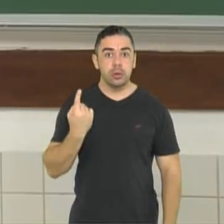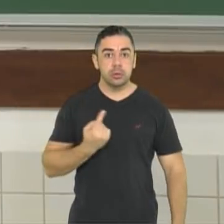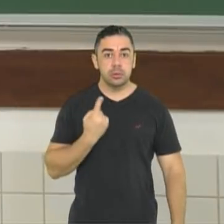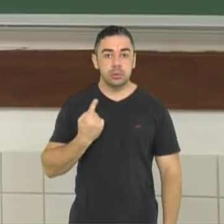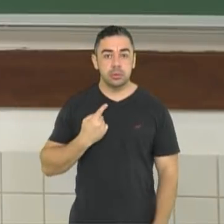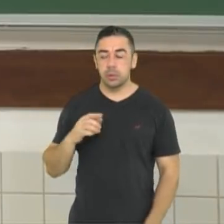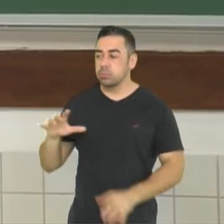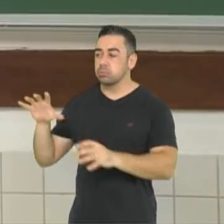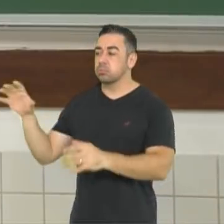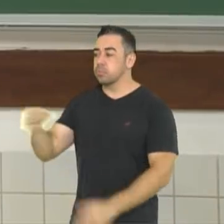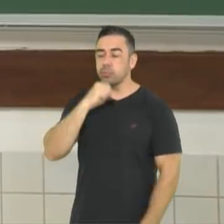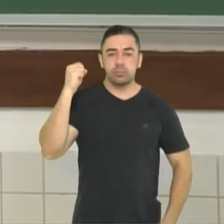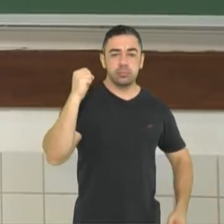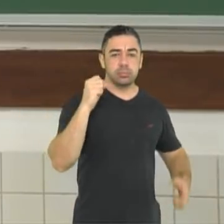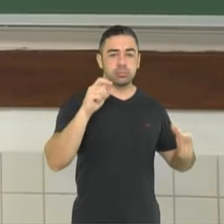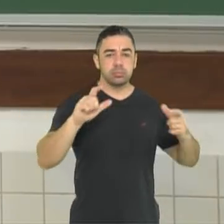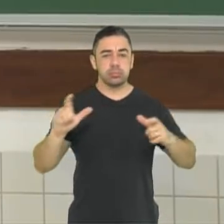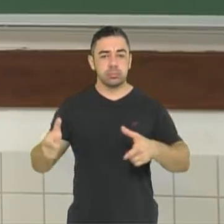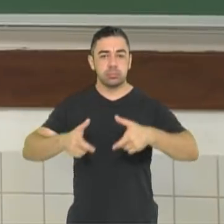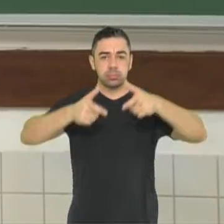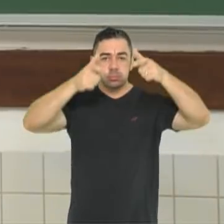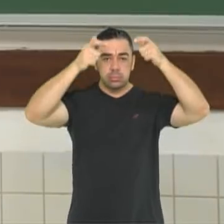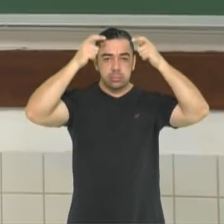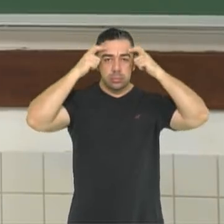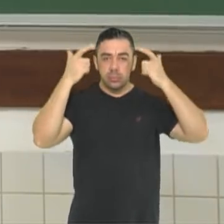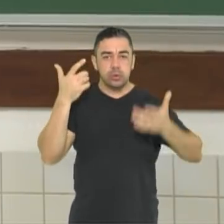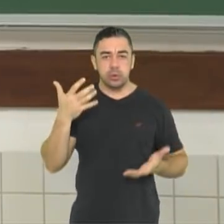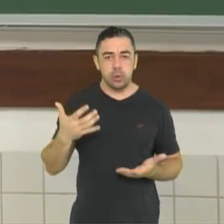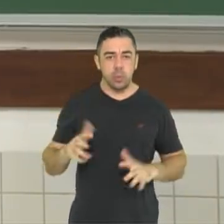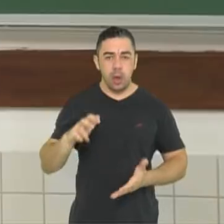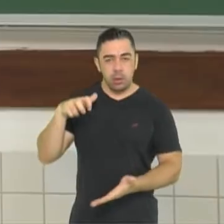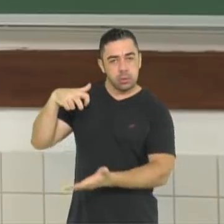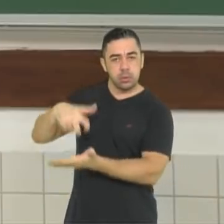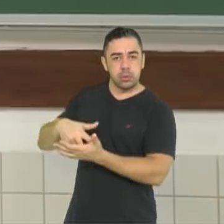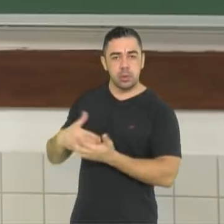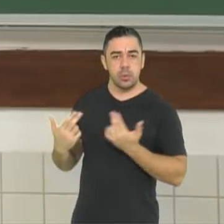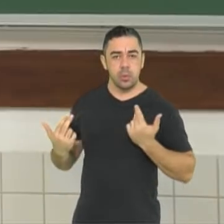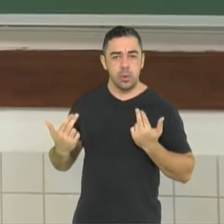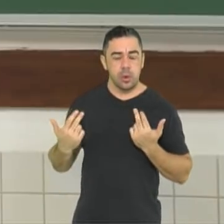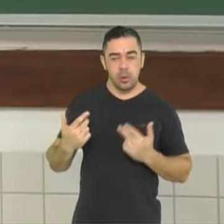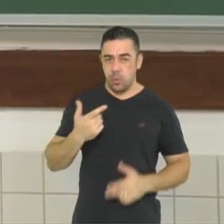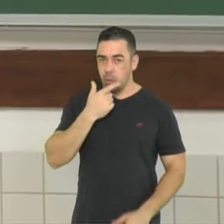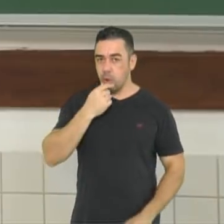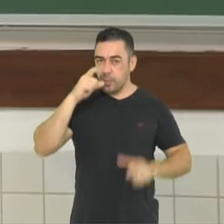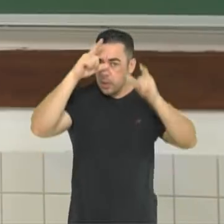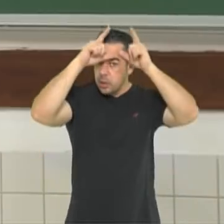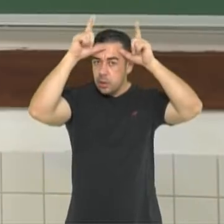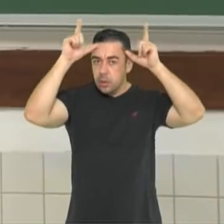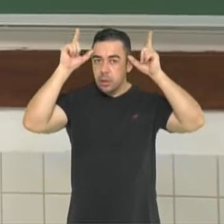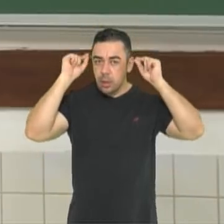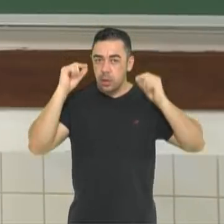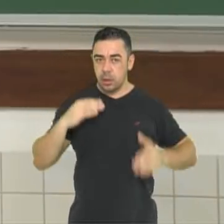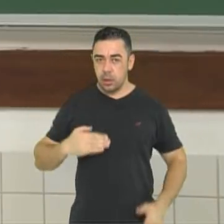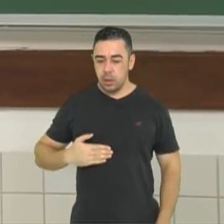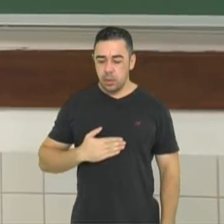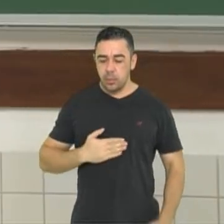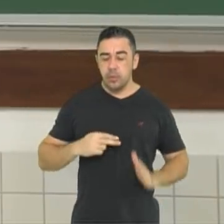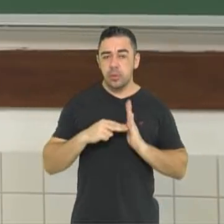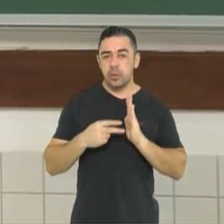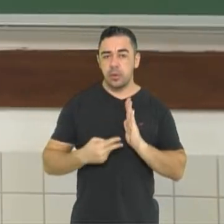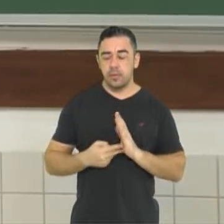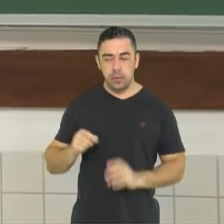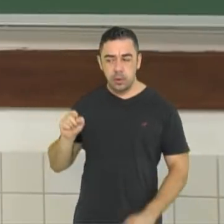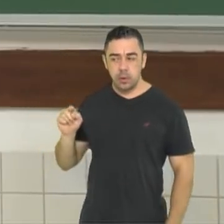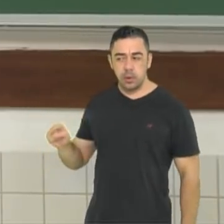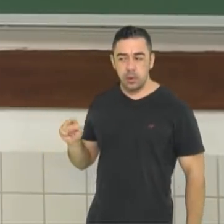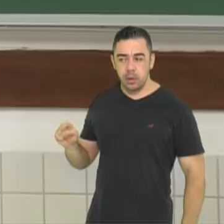das mãos do Papa e se coroou, não querendo repetir o feito, a imagem. Napoleão Bonaparte extremamente inteligente, dizendo o seguinte, não, desse